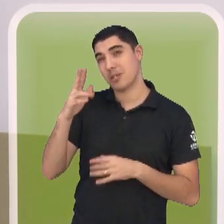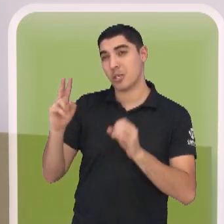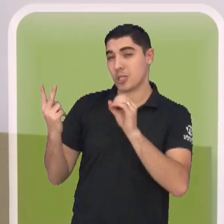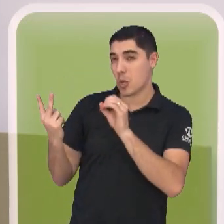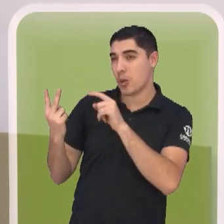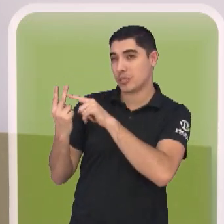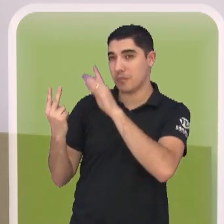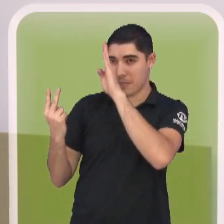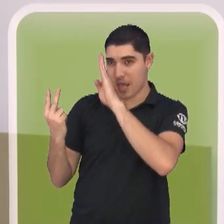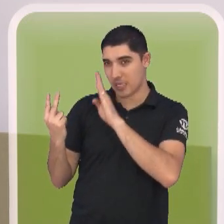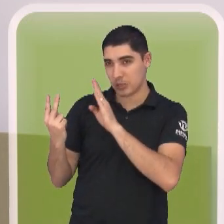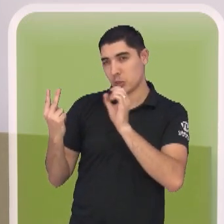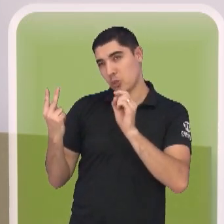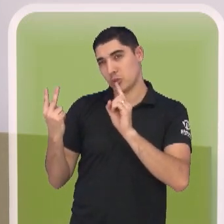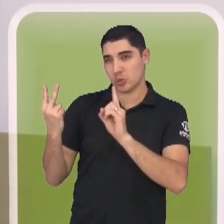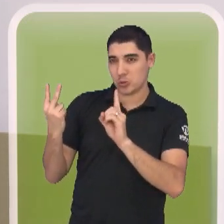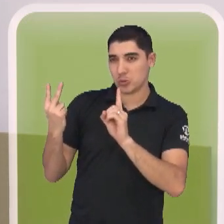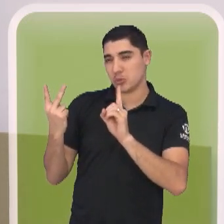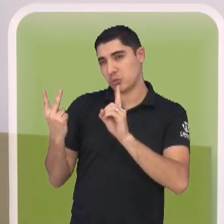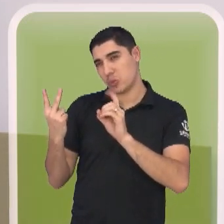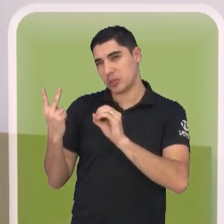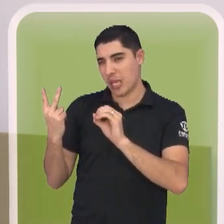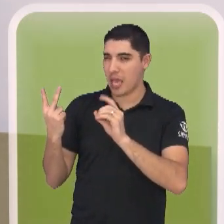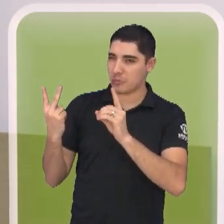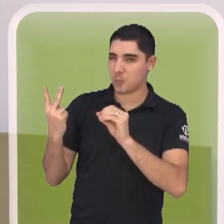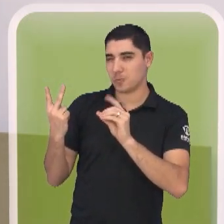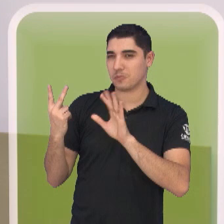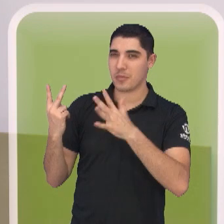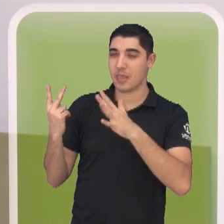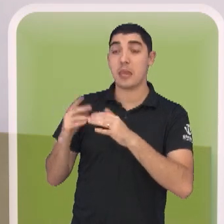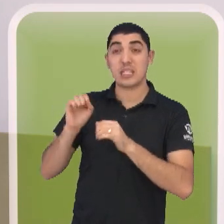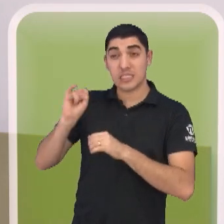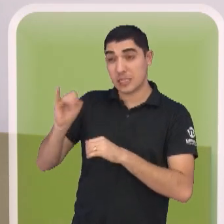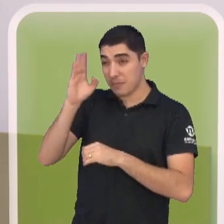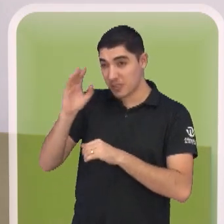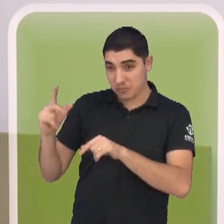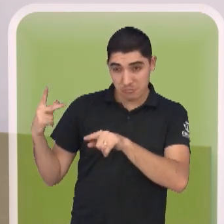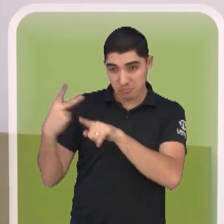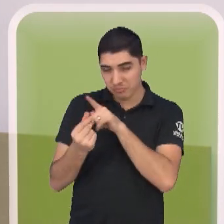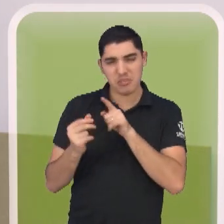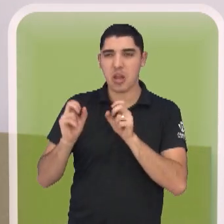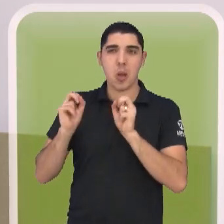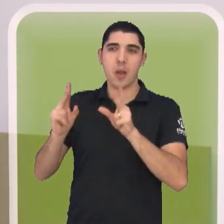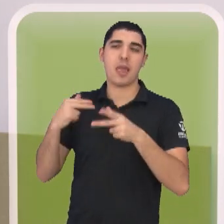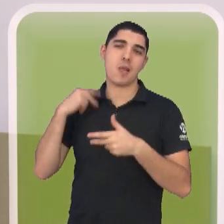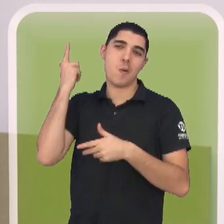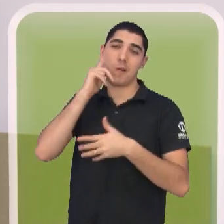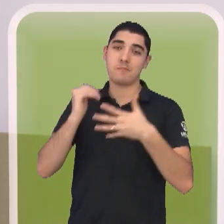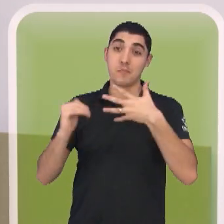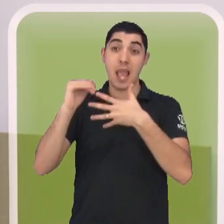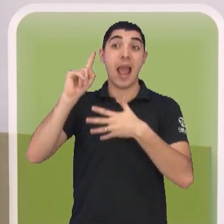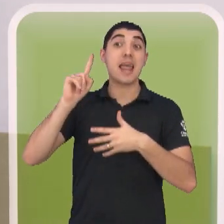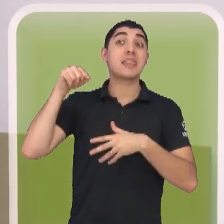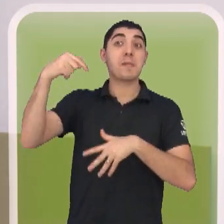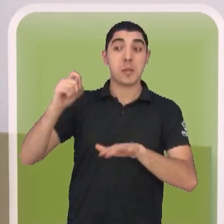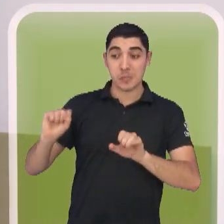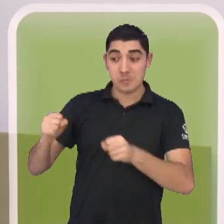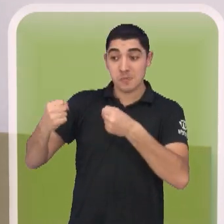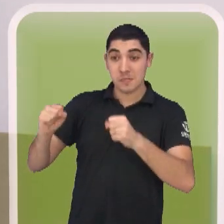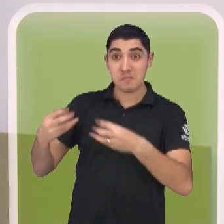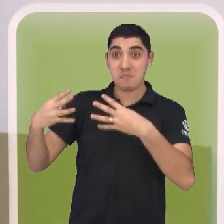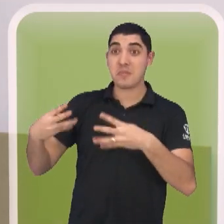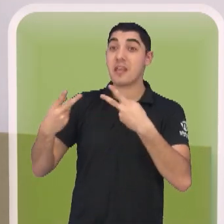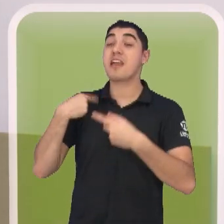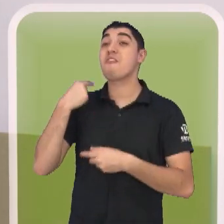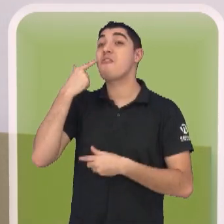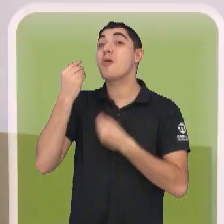a zero ou dois a um para o Brasil mas pelo menos o Brasil ganhando a gente dá para pontuar E aí a gente vê no mata-mata depois se dá